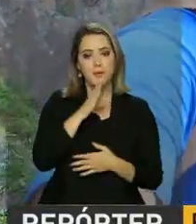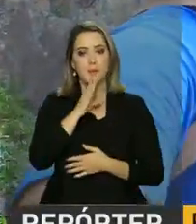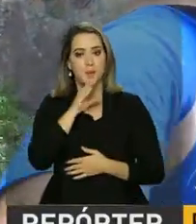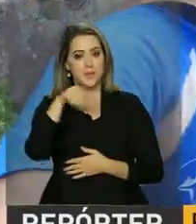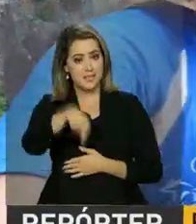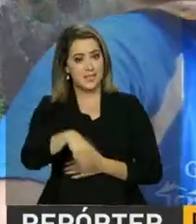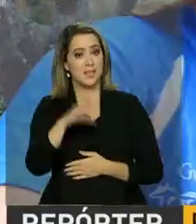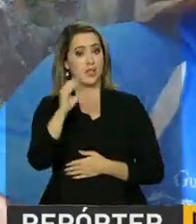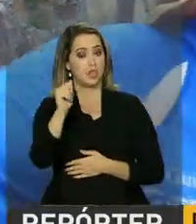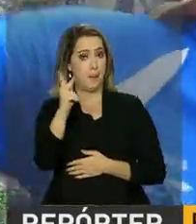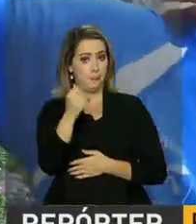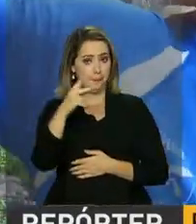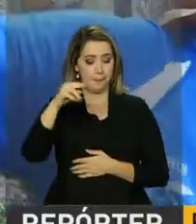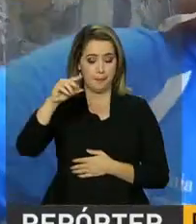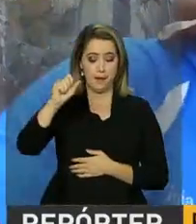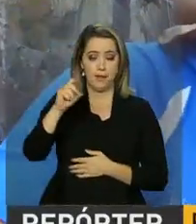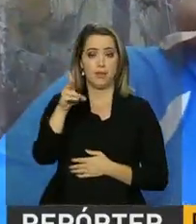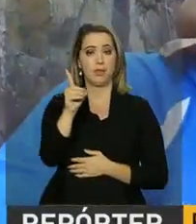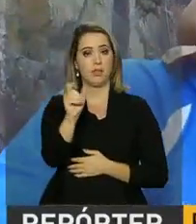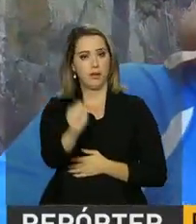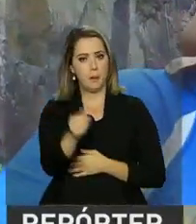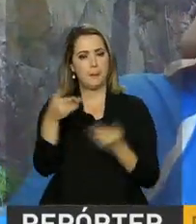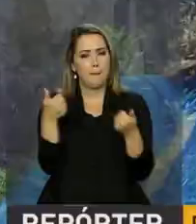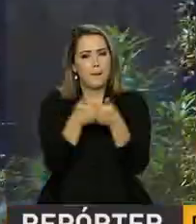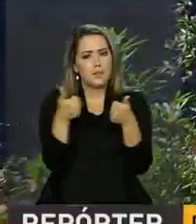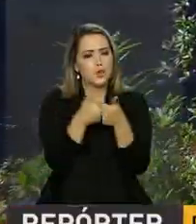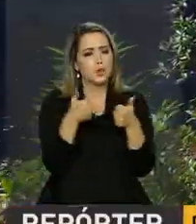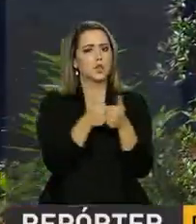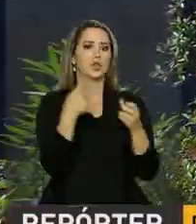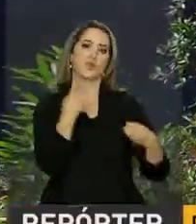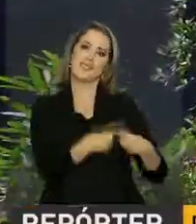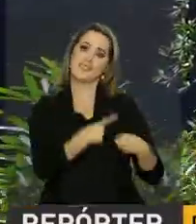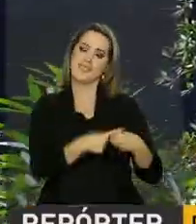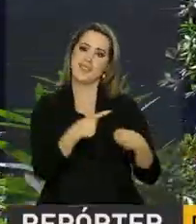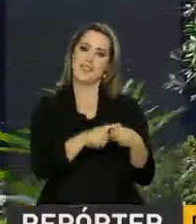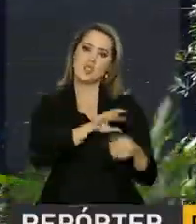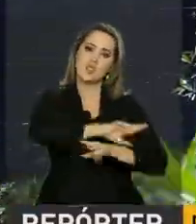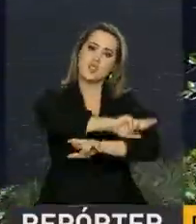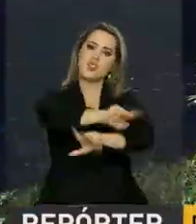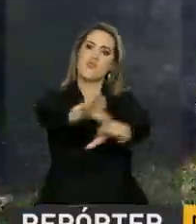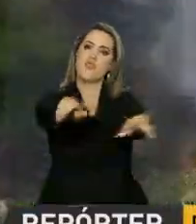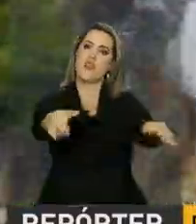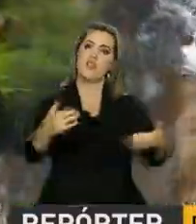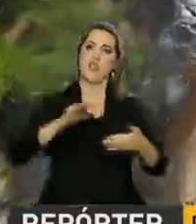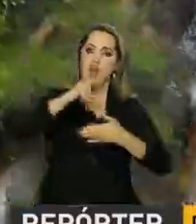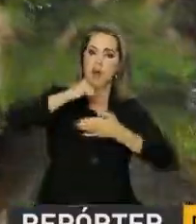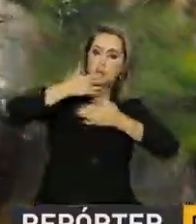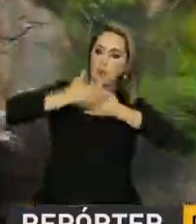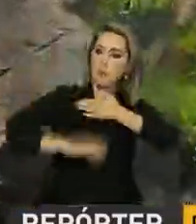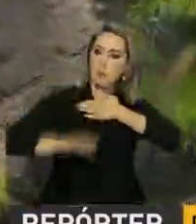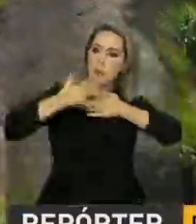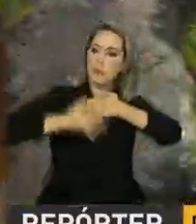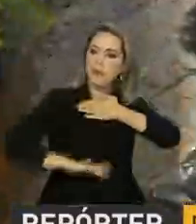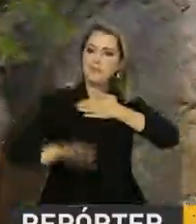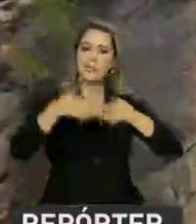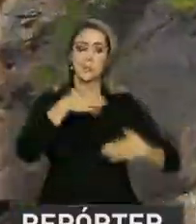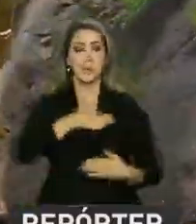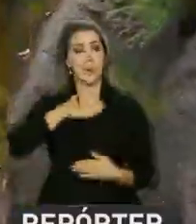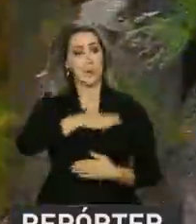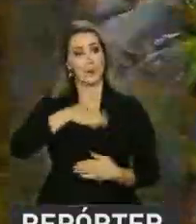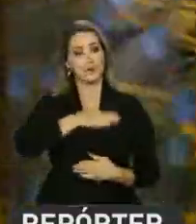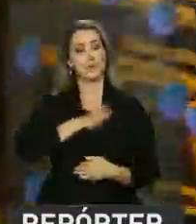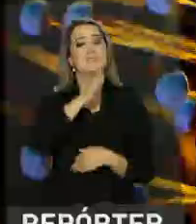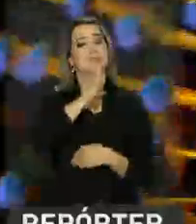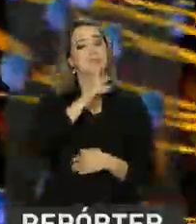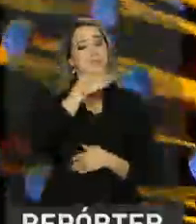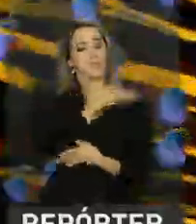Chapada, esse paraíso pertinho da cidade grande aqui, com centenas de cachoeiras com todos os gostos, para quem quiser